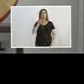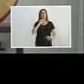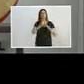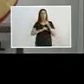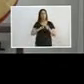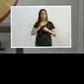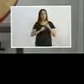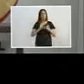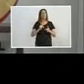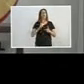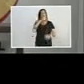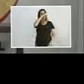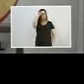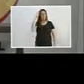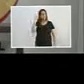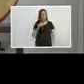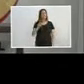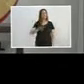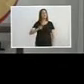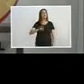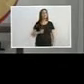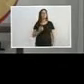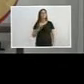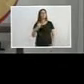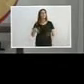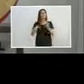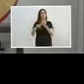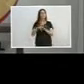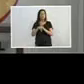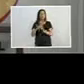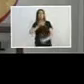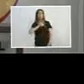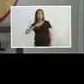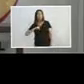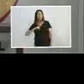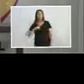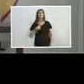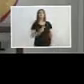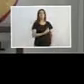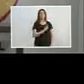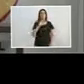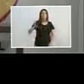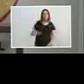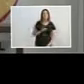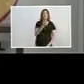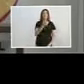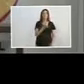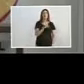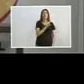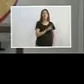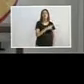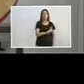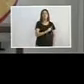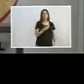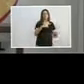Eu tenho certeza que vamos constituir essa comissão e que a Câmara, 16 anos depois,